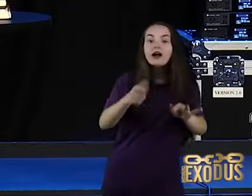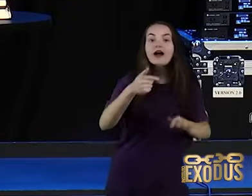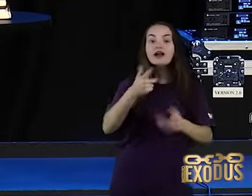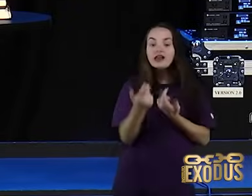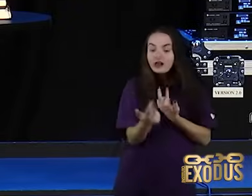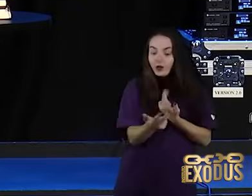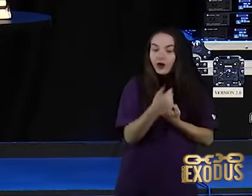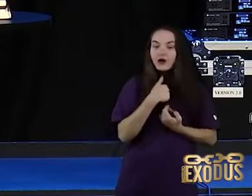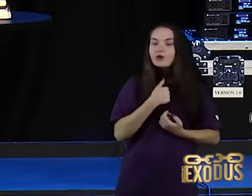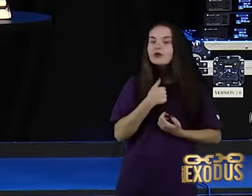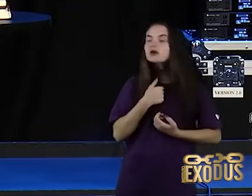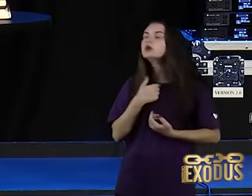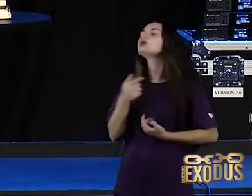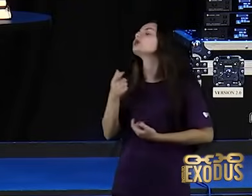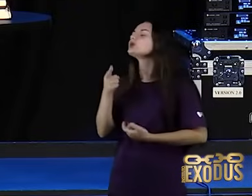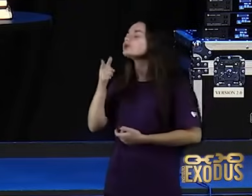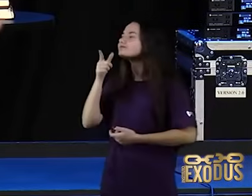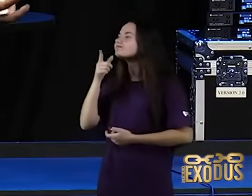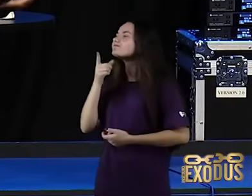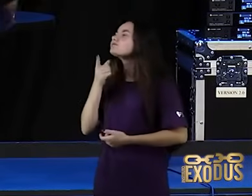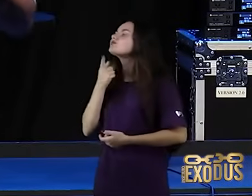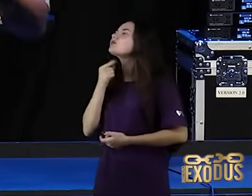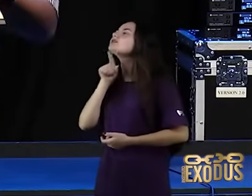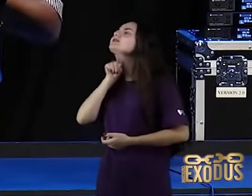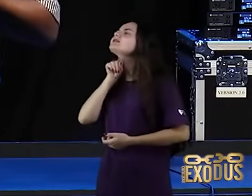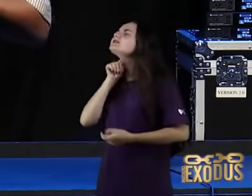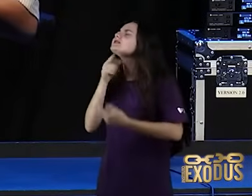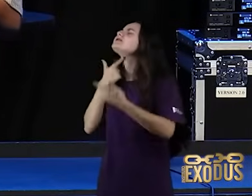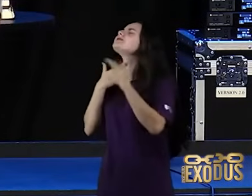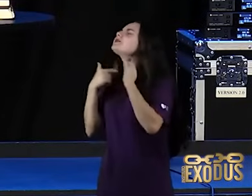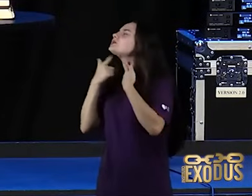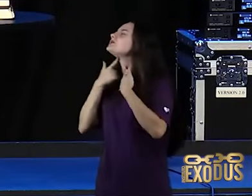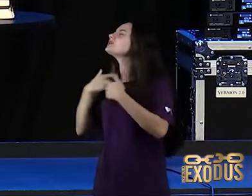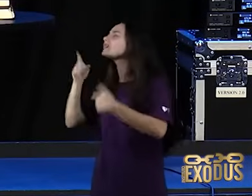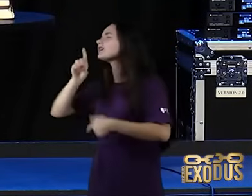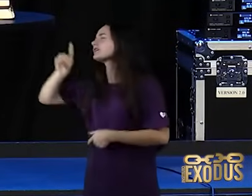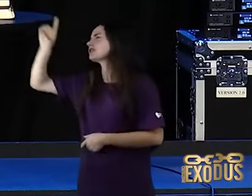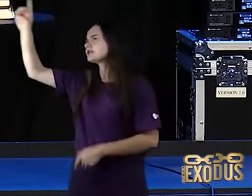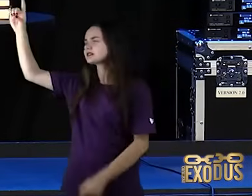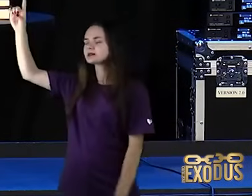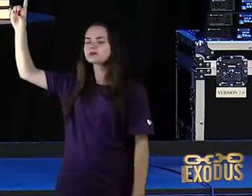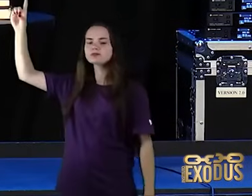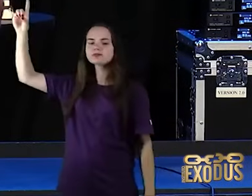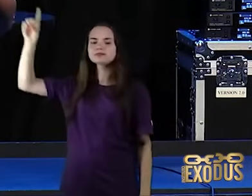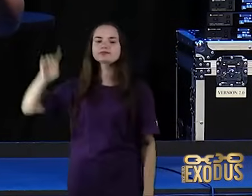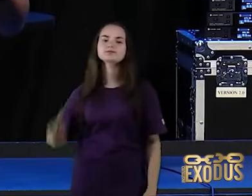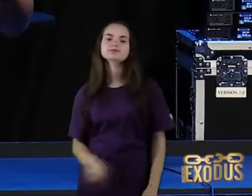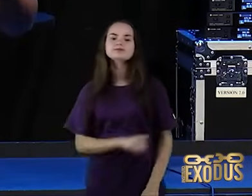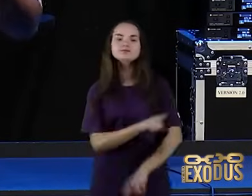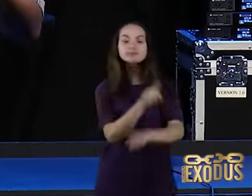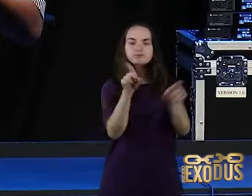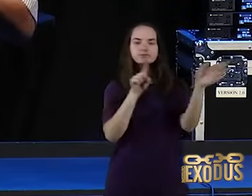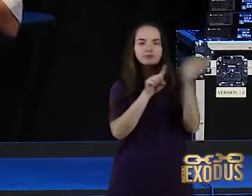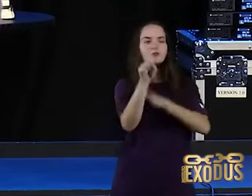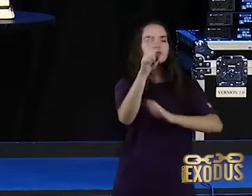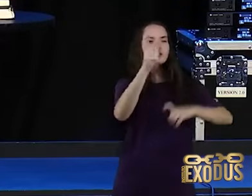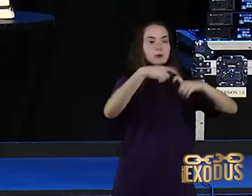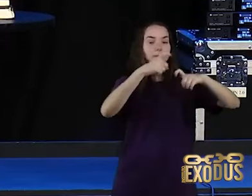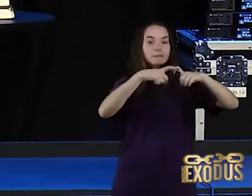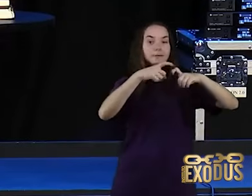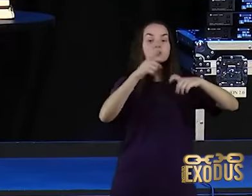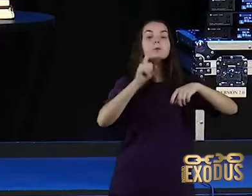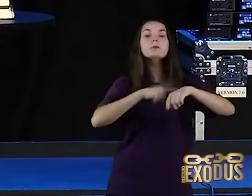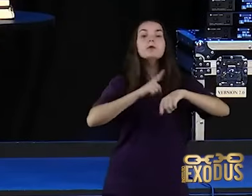Deus Vivo é uma garganta seca você sabe pergunta pro seu médico quando você tem